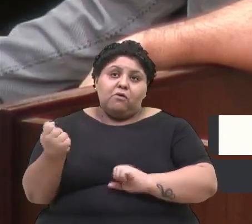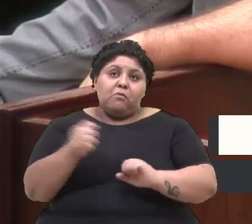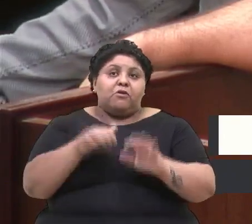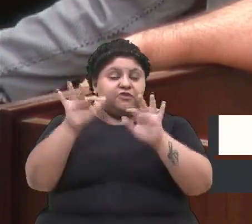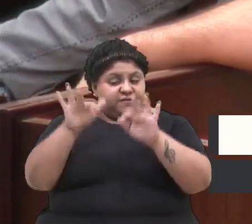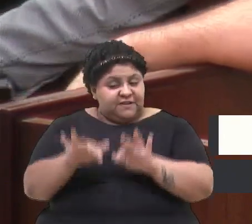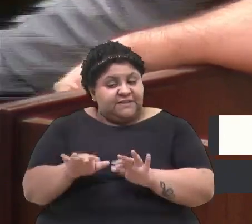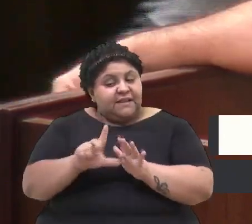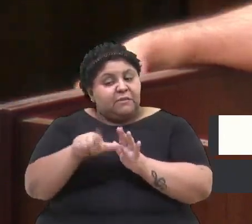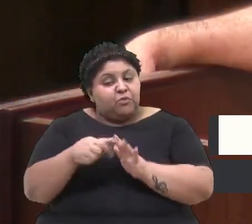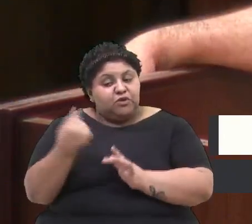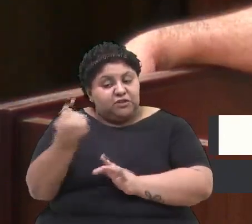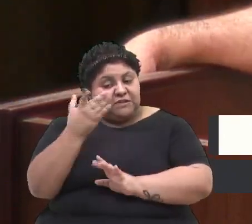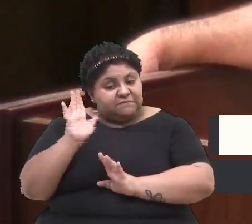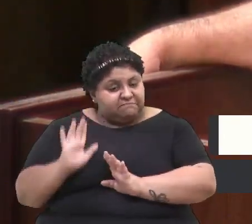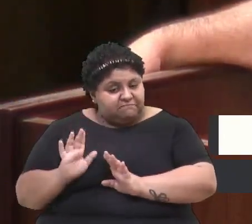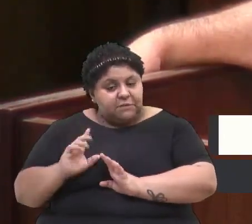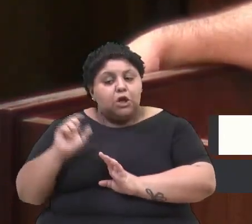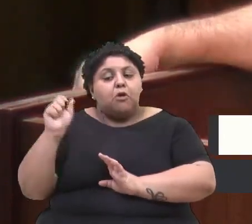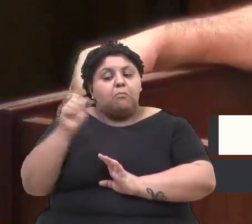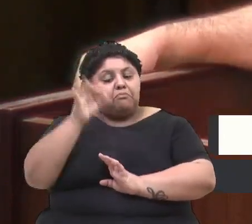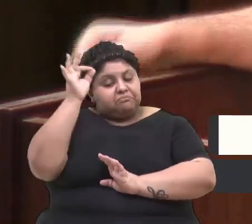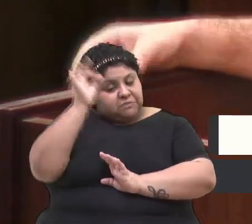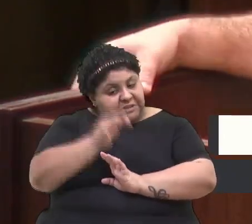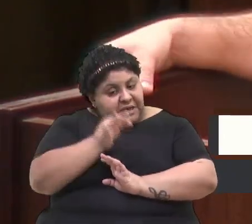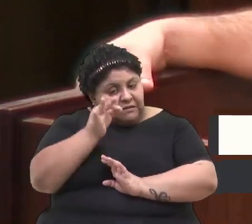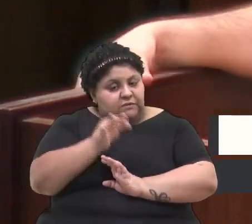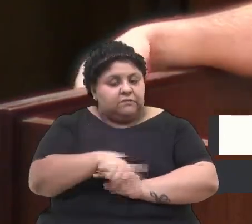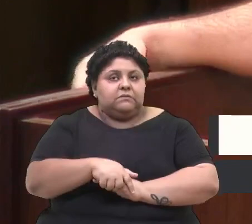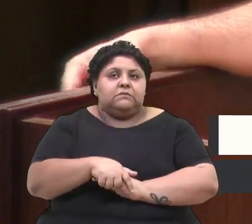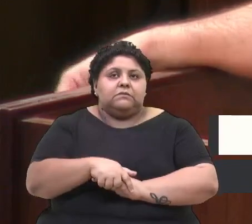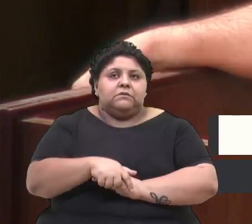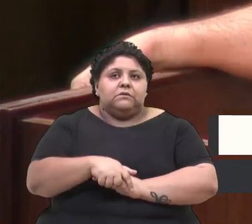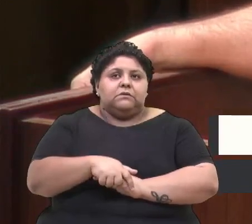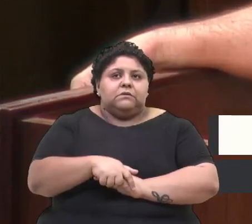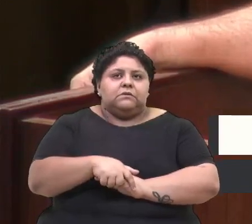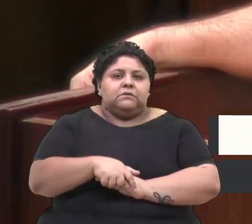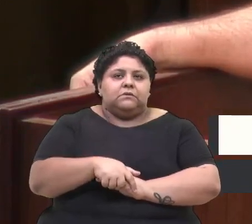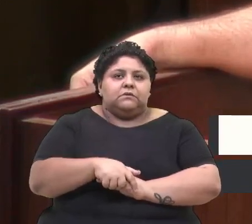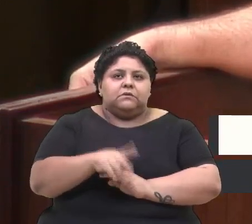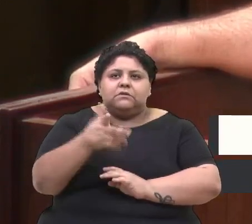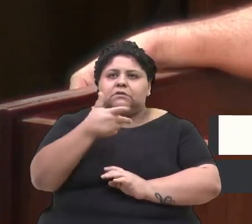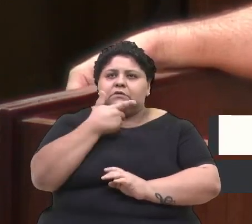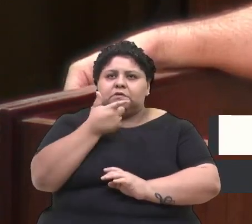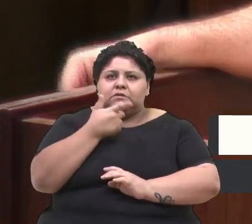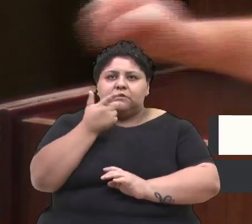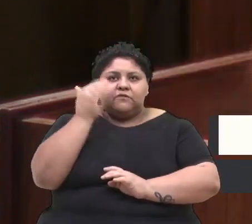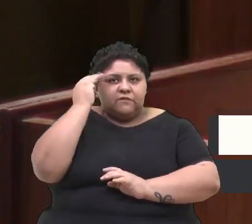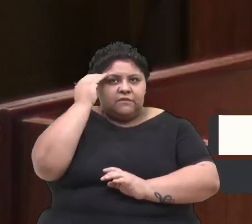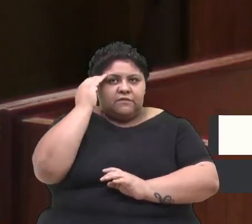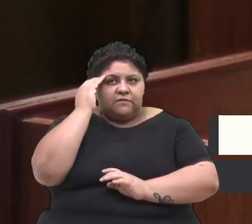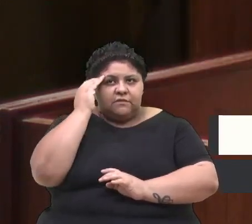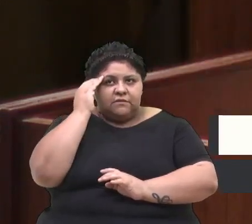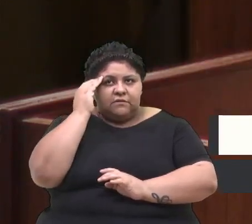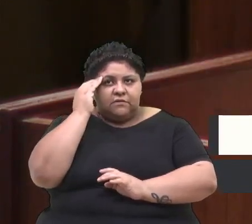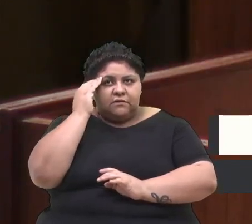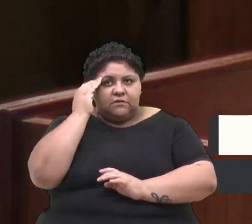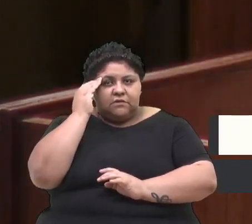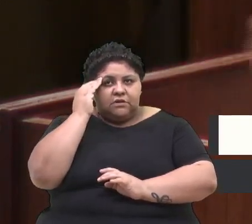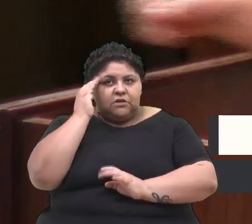falando. Pode ter certeza. Não estou falando da senhora, a senhora sabe. Mas tudo eu guardo aqui, ó.